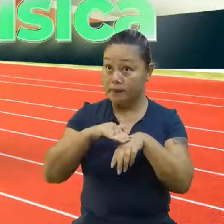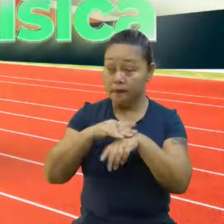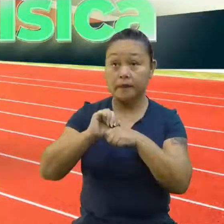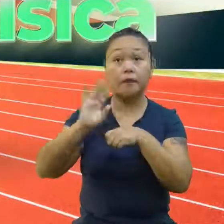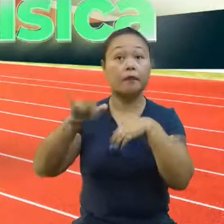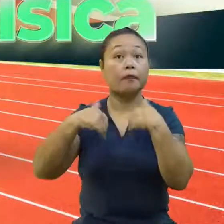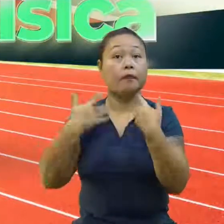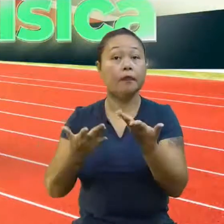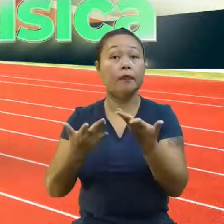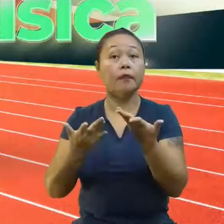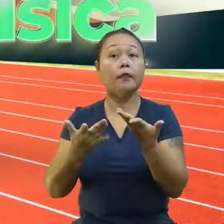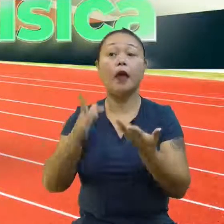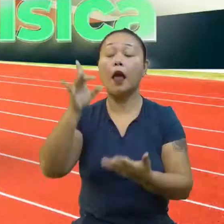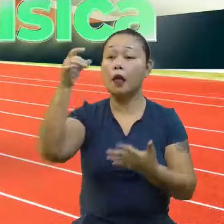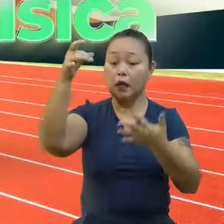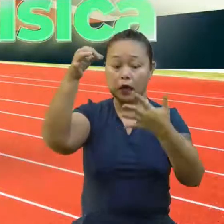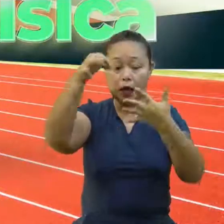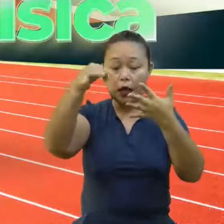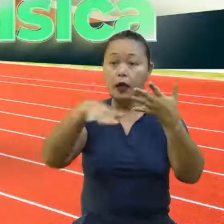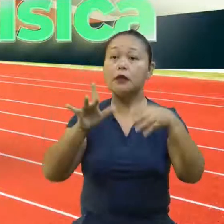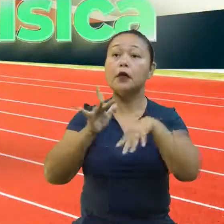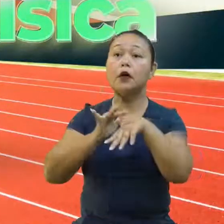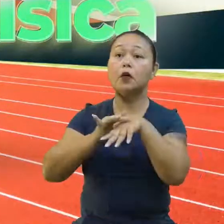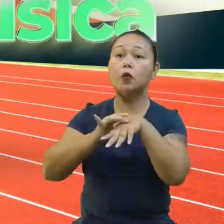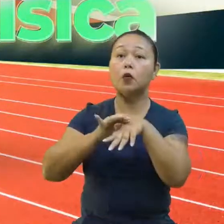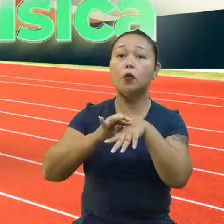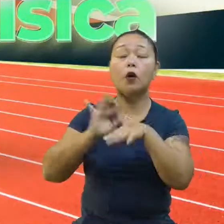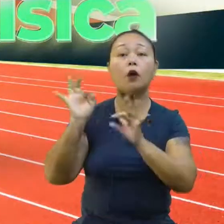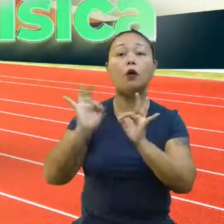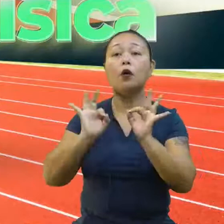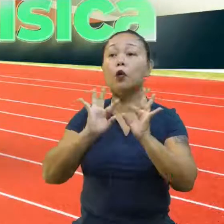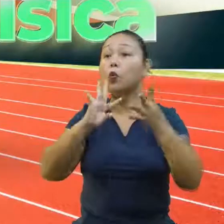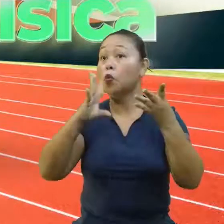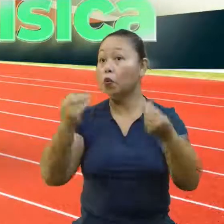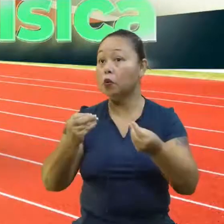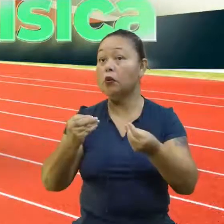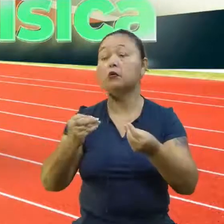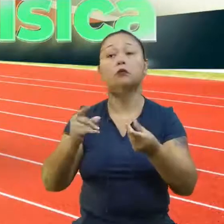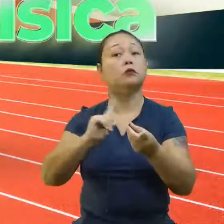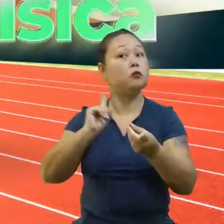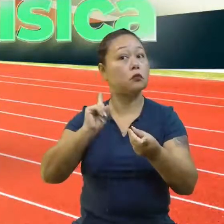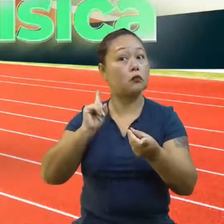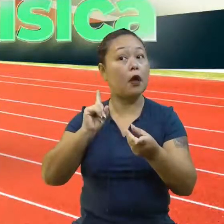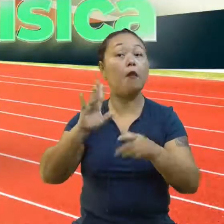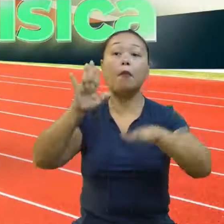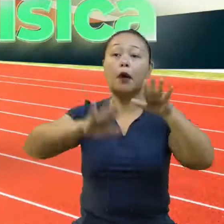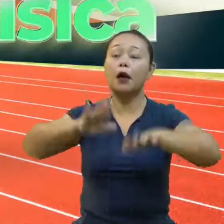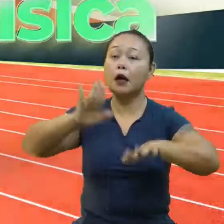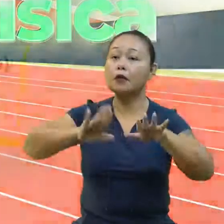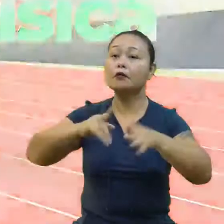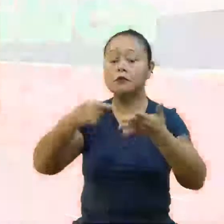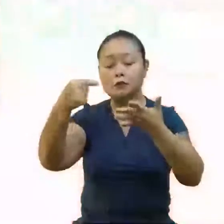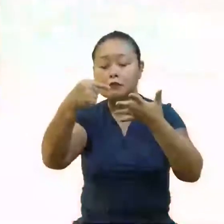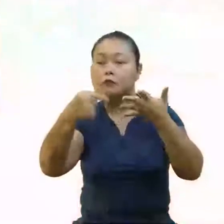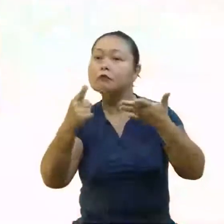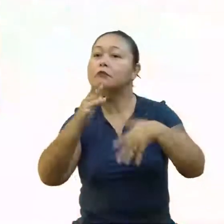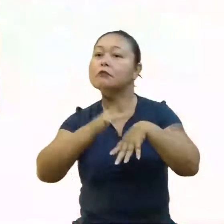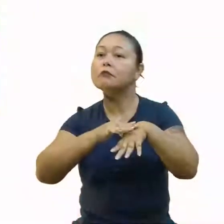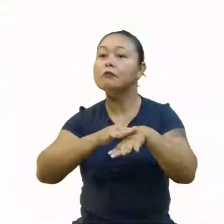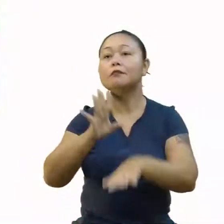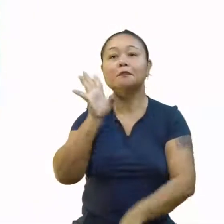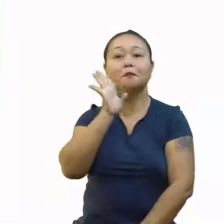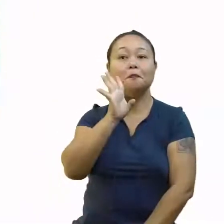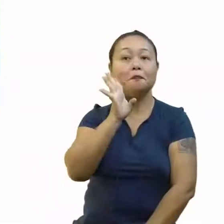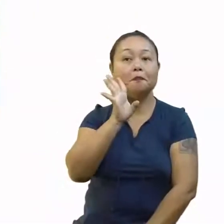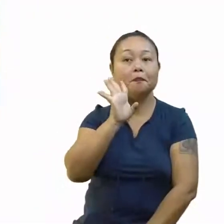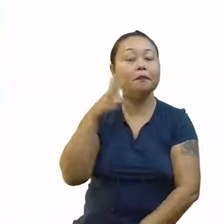pouquinho de cada doença. Vejam que eu não trouxe todas, mas eu trouxe algumas bem legais. Acompanhe aí comigo. Então nós vamos